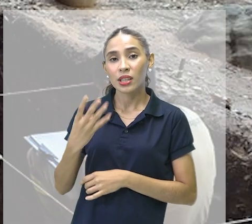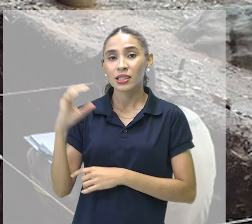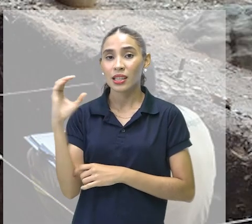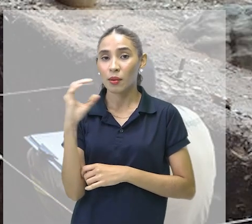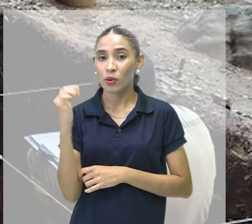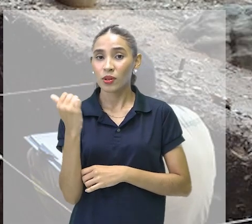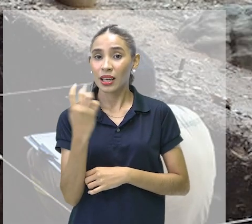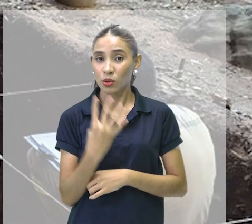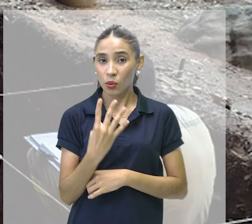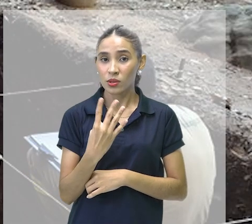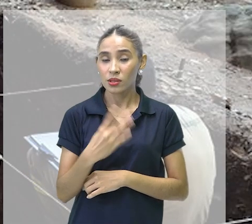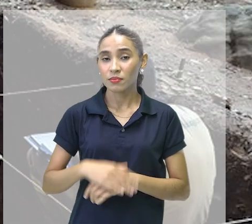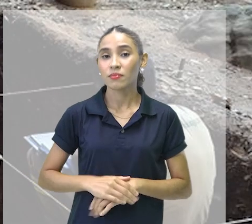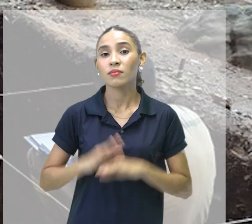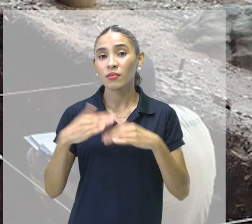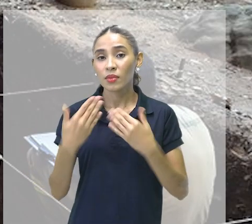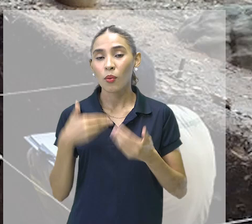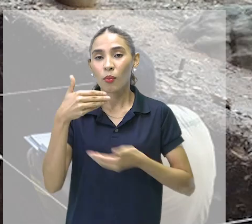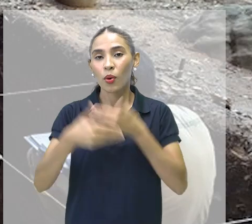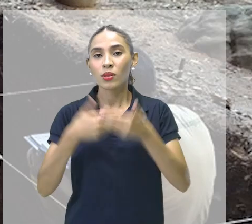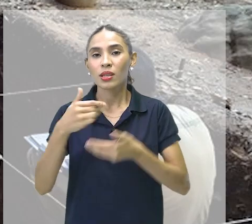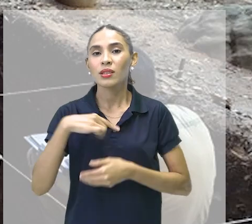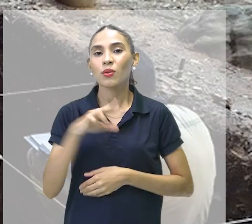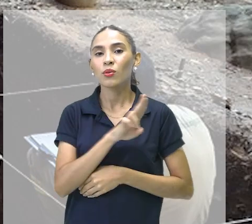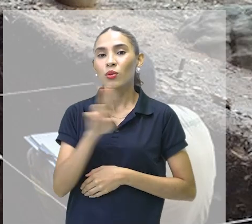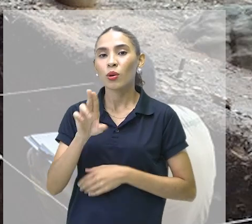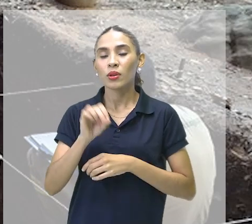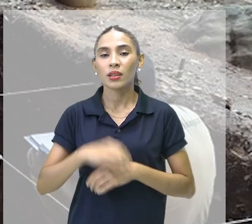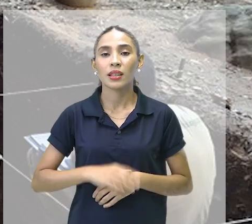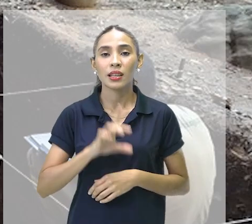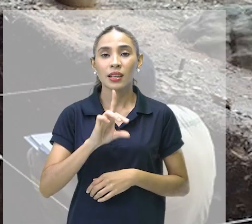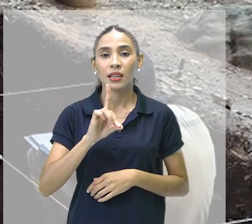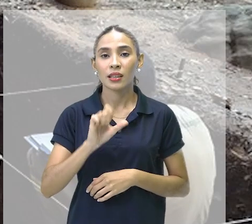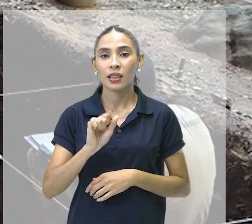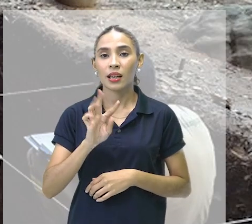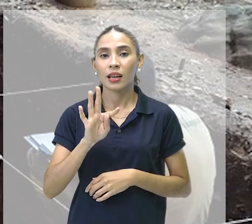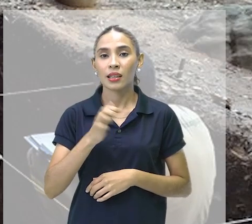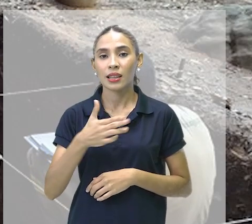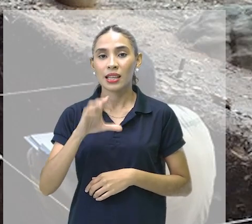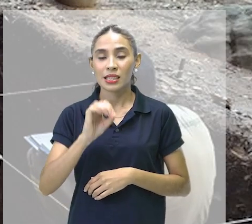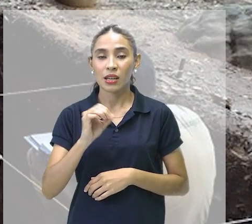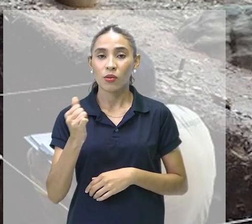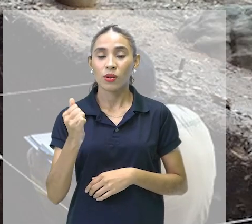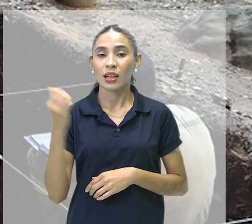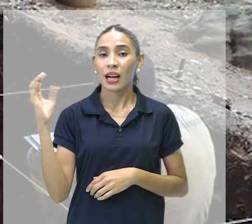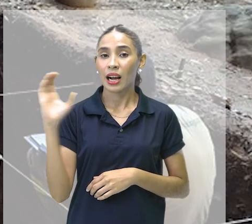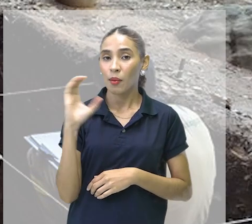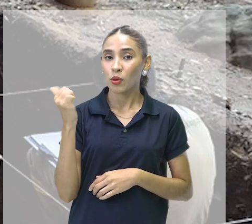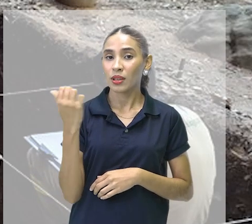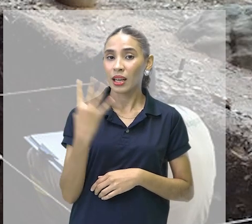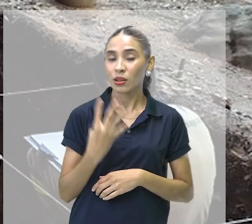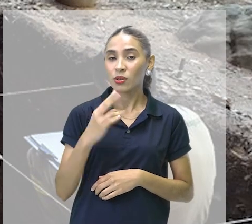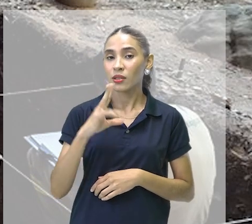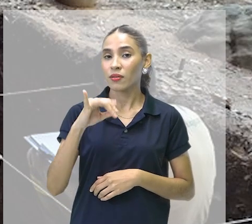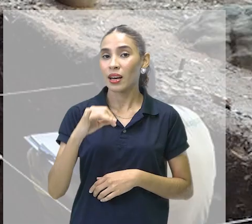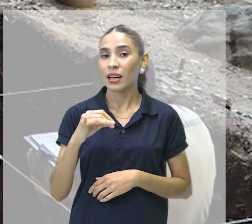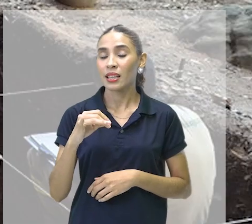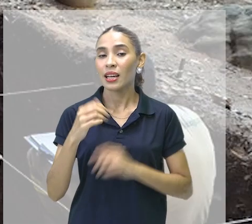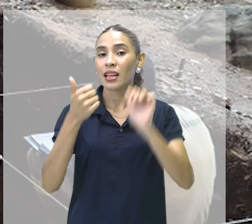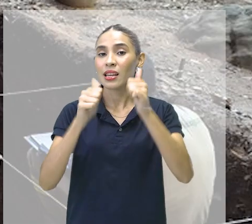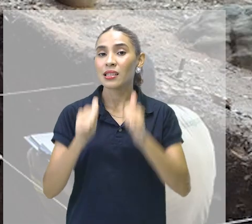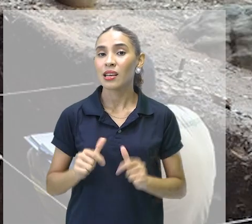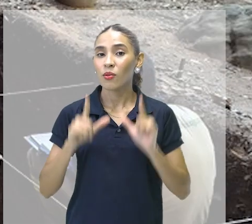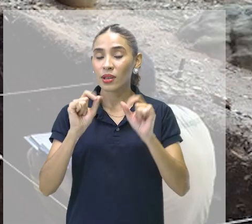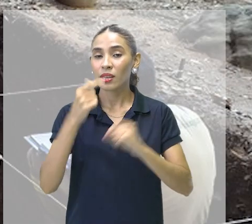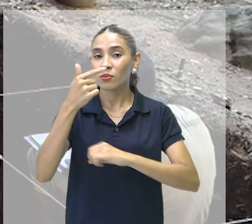de carbono 14. Esse processo ele é chamado de datação carbono 14, onde nós vamos